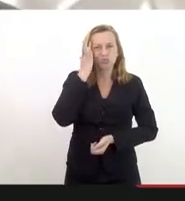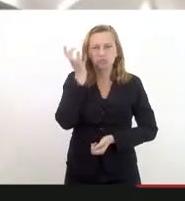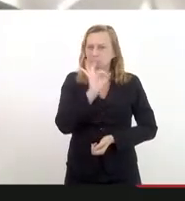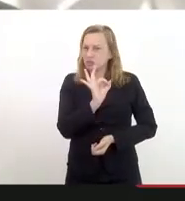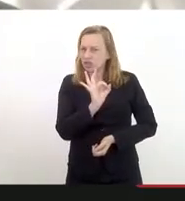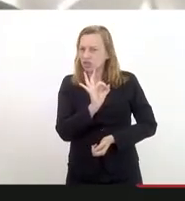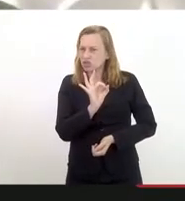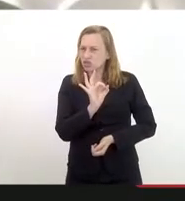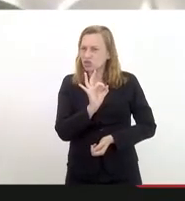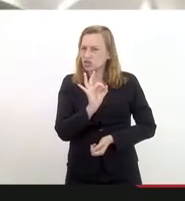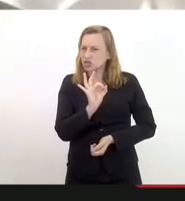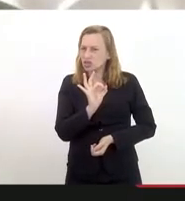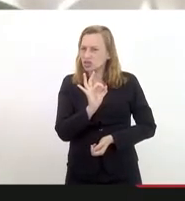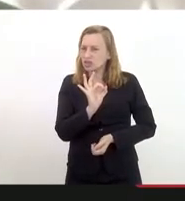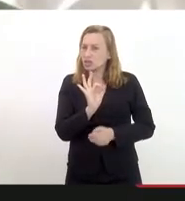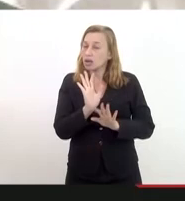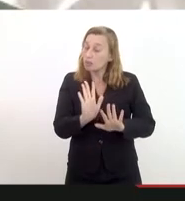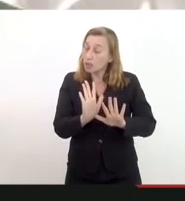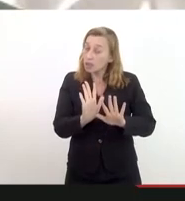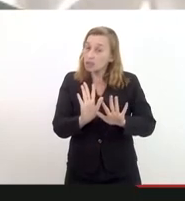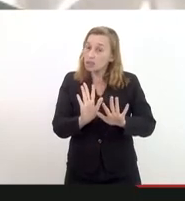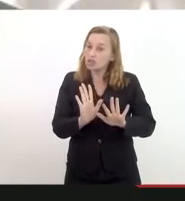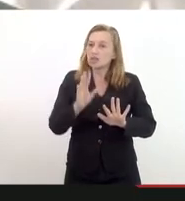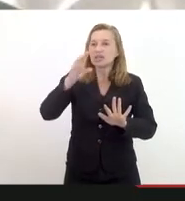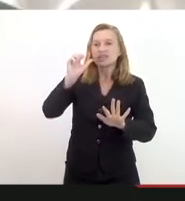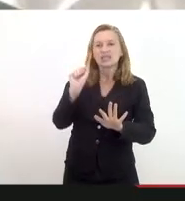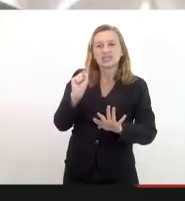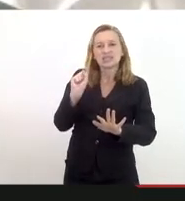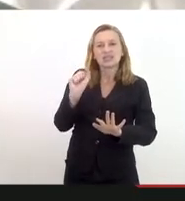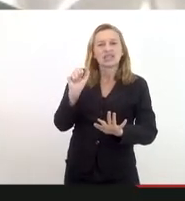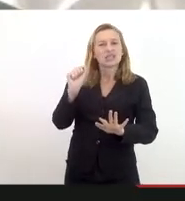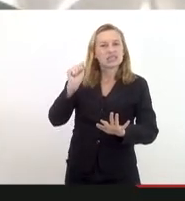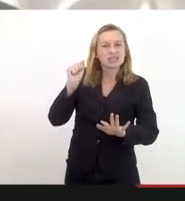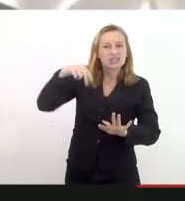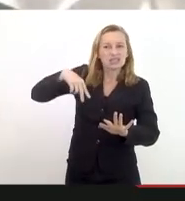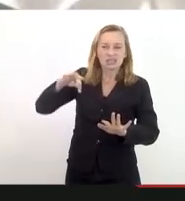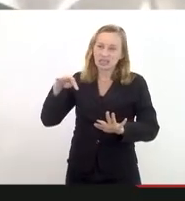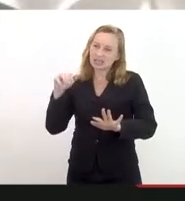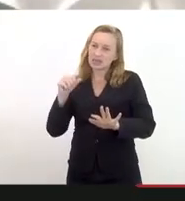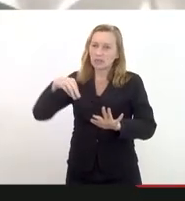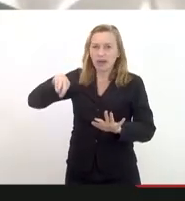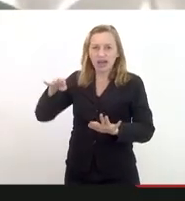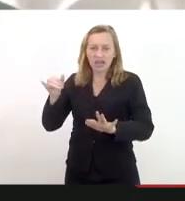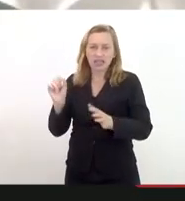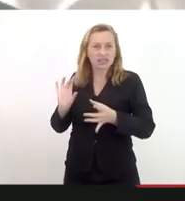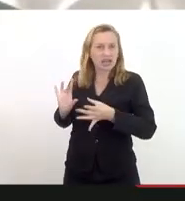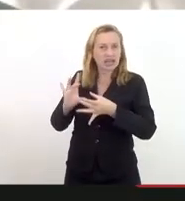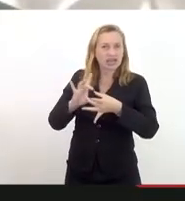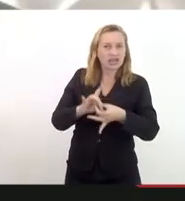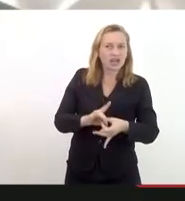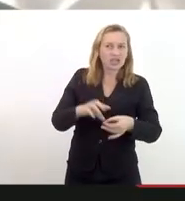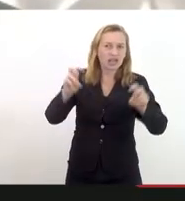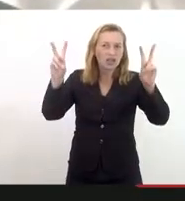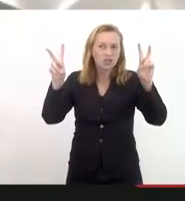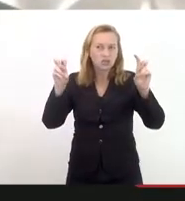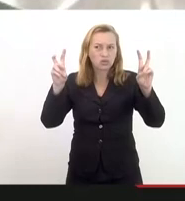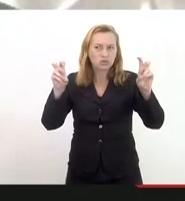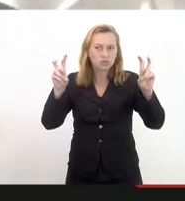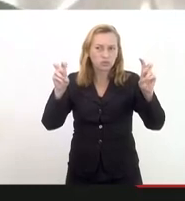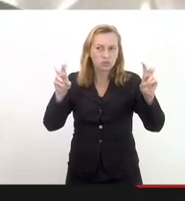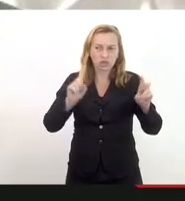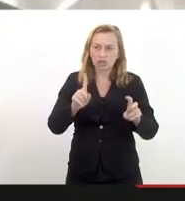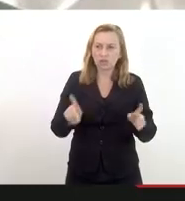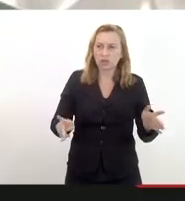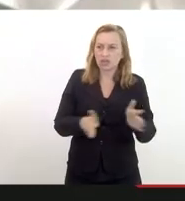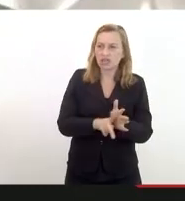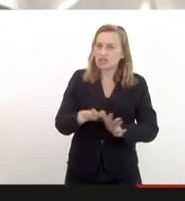errado, o senhor diz que a questão de Santa Maria está diretamente ligada a questões que não são da esfera da área